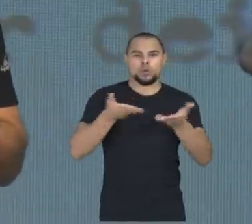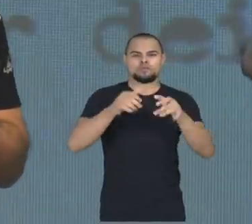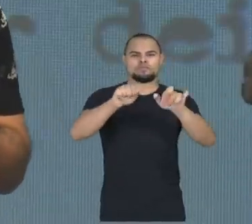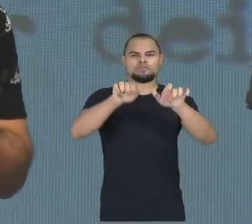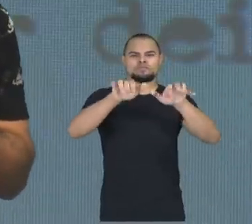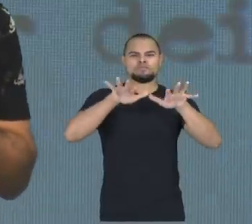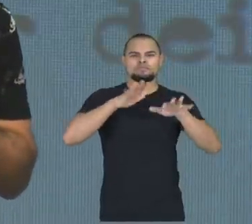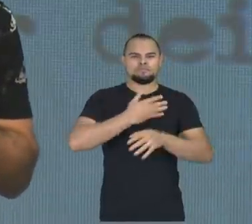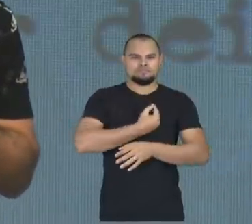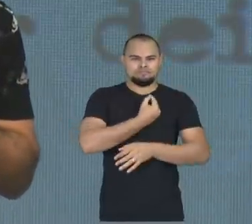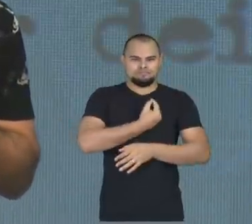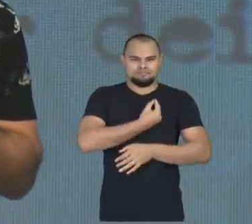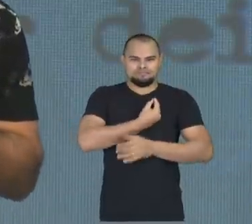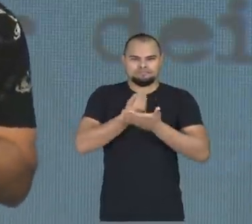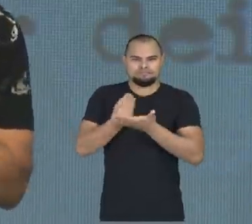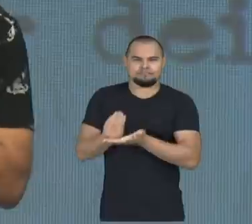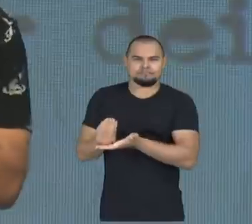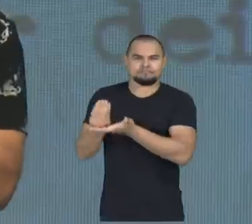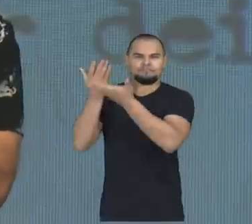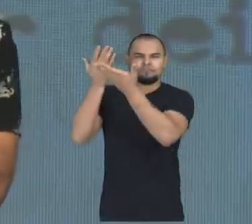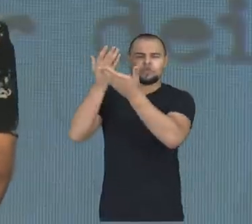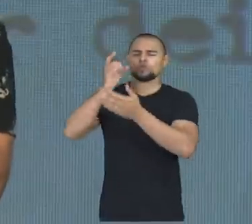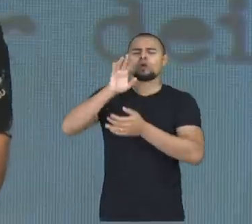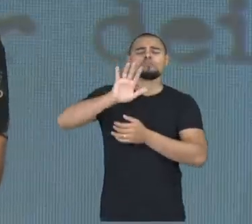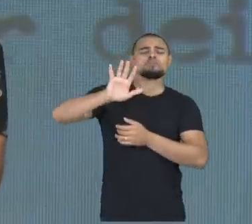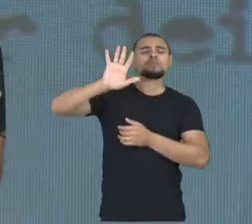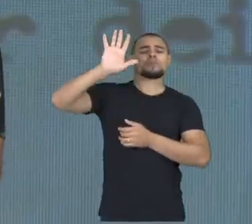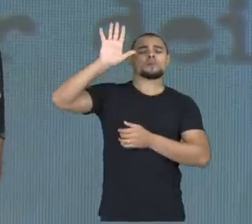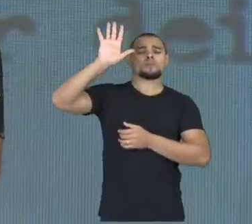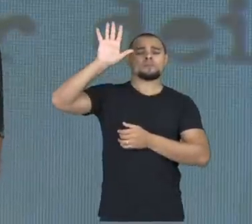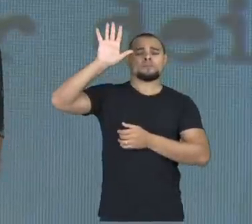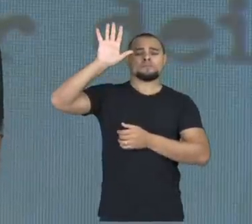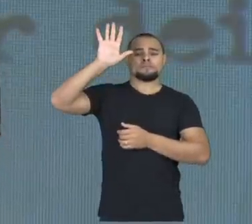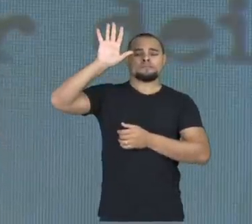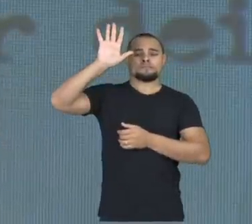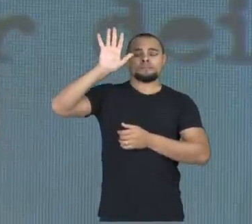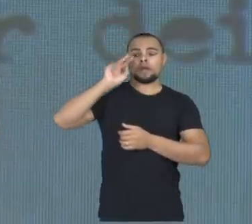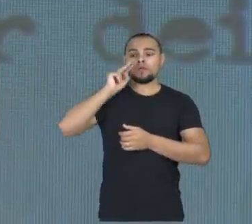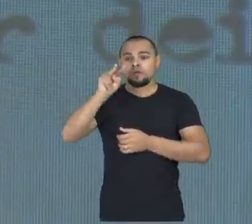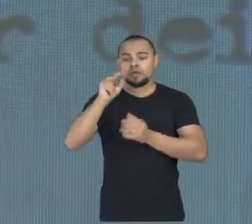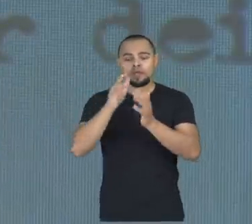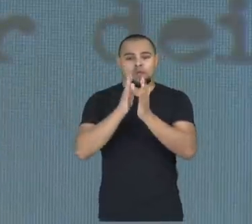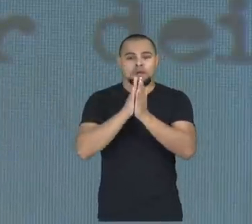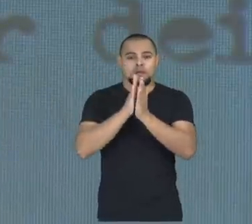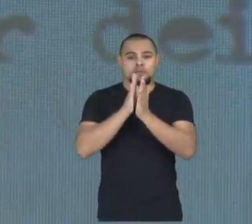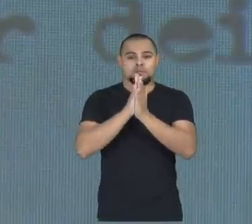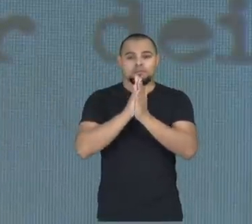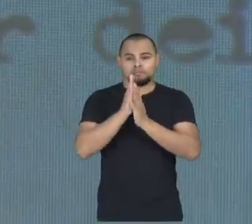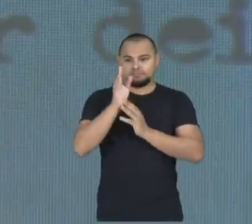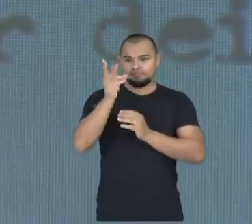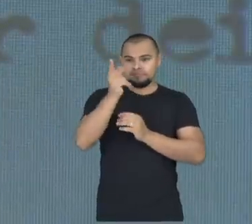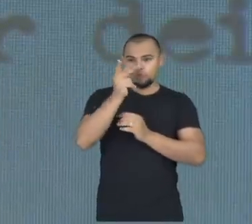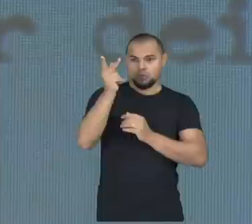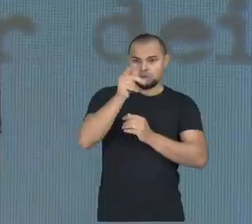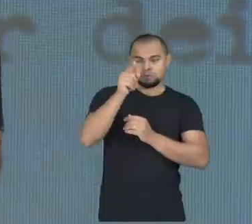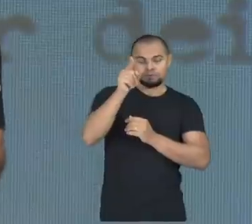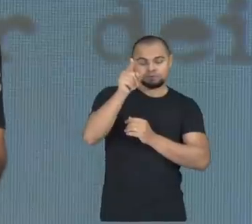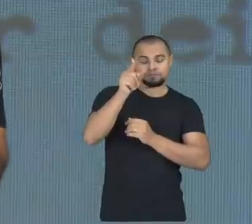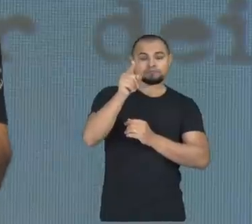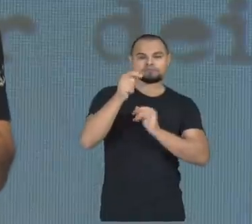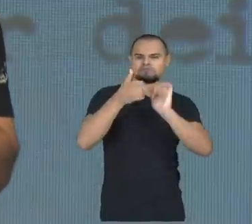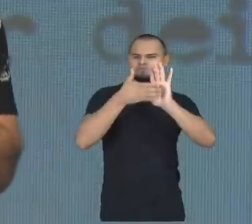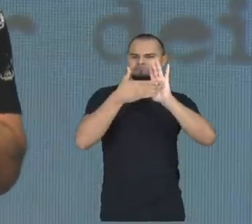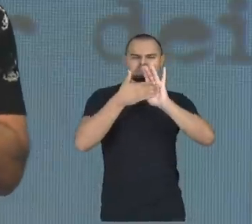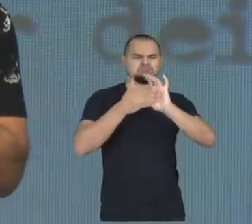vida a Jesus, dá só um sinal com sua mão. Apenas levanta assim, para eu ver e orar. Amém. As duas. Louvado seja o Senhor.